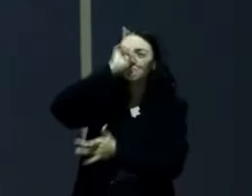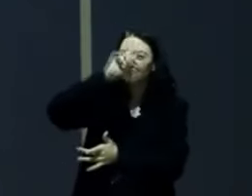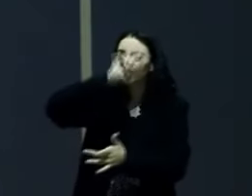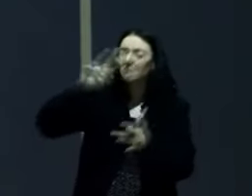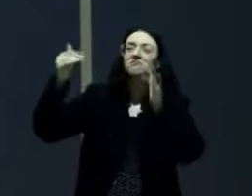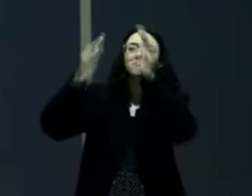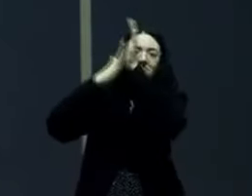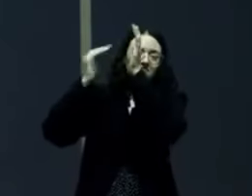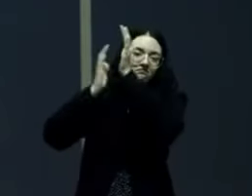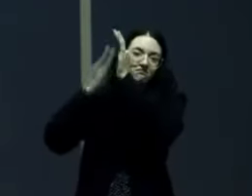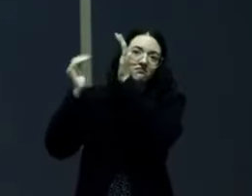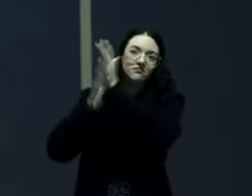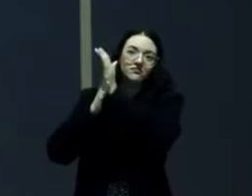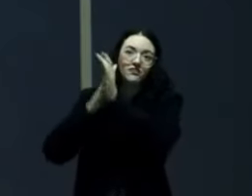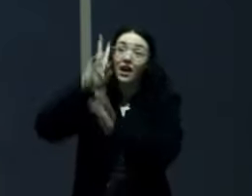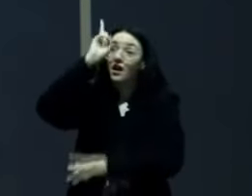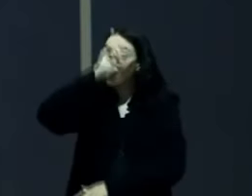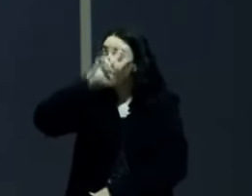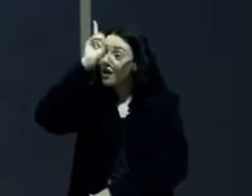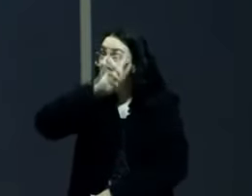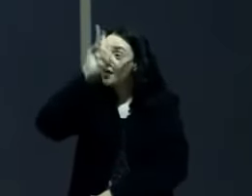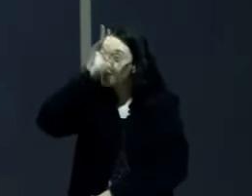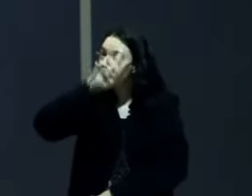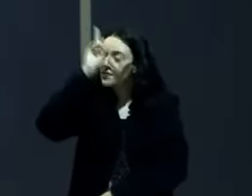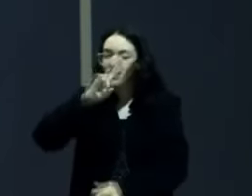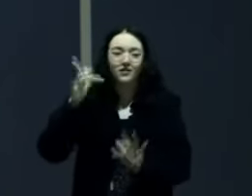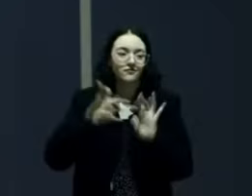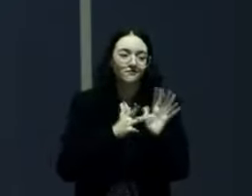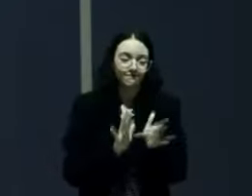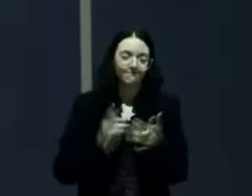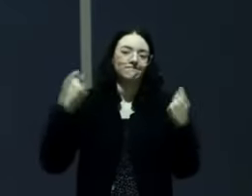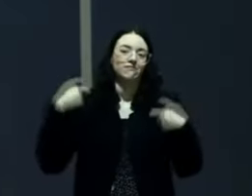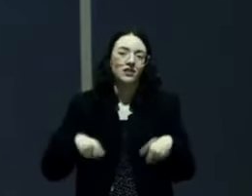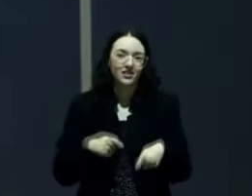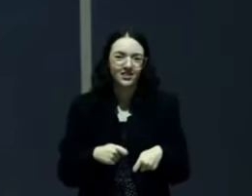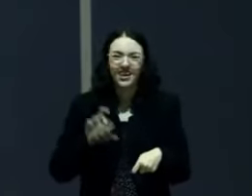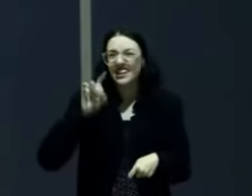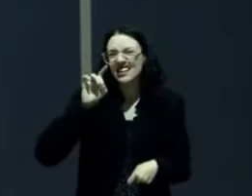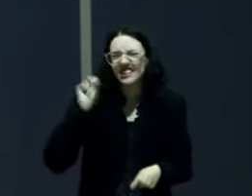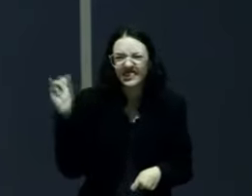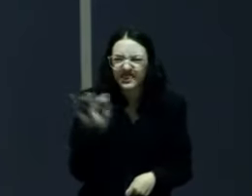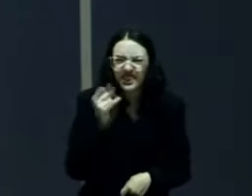Sem lembrar de Jesus é tudo menos ceia. É um ajuntamento de pessoas e o que você pode chamar de qualquer